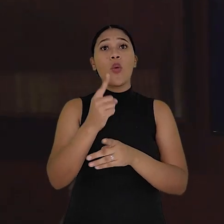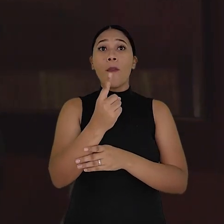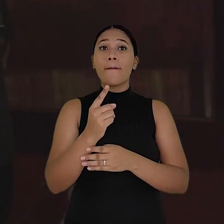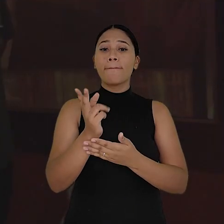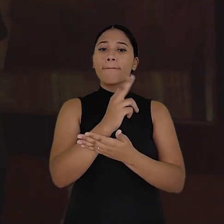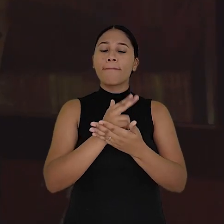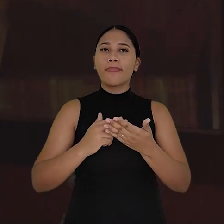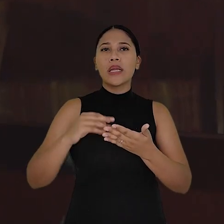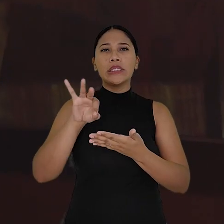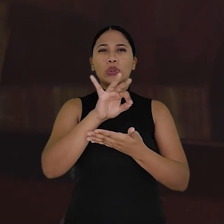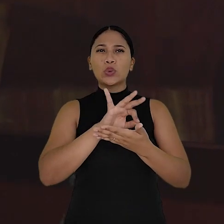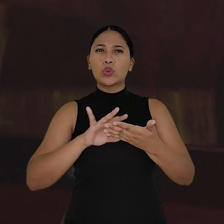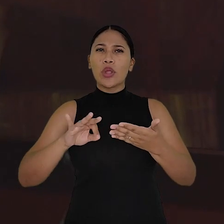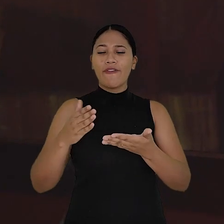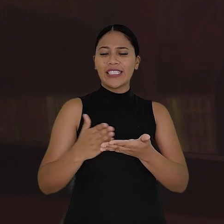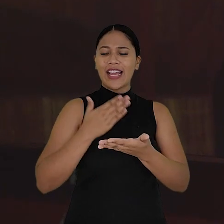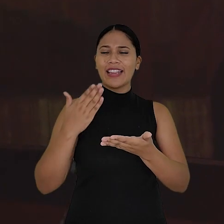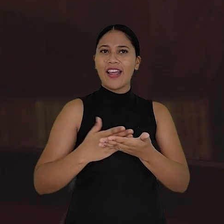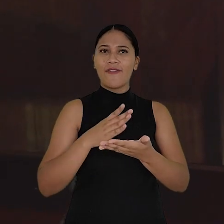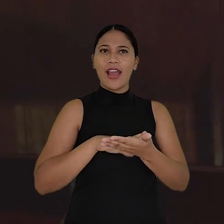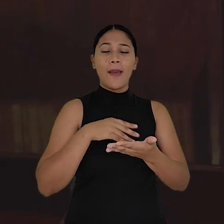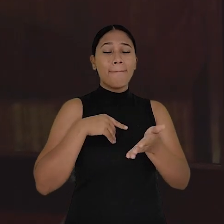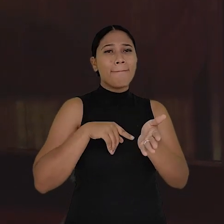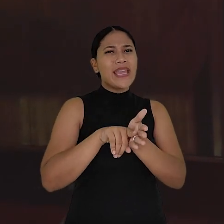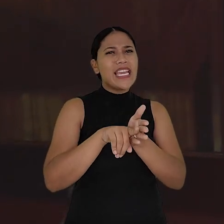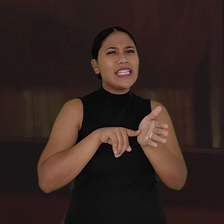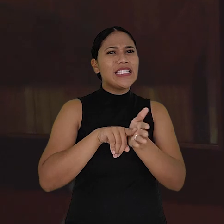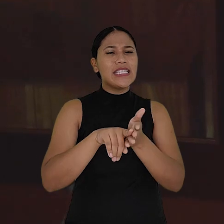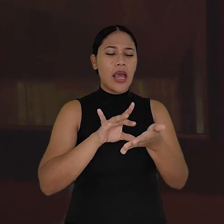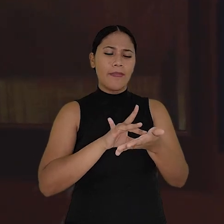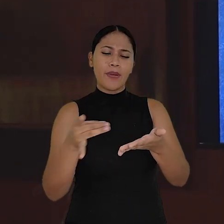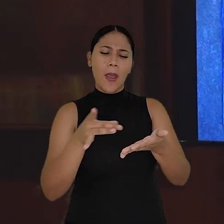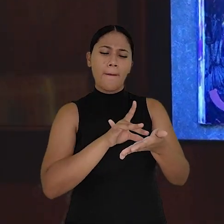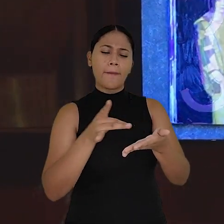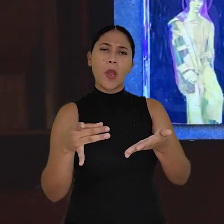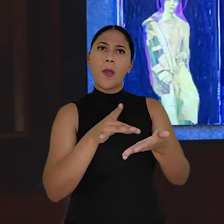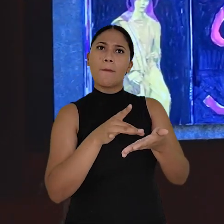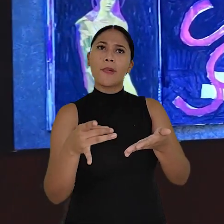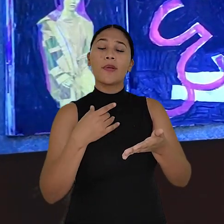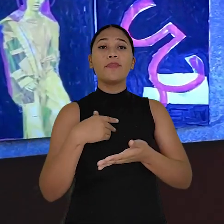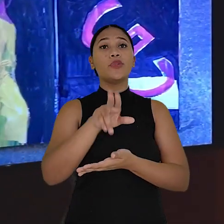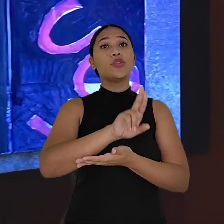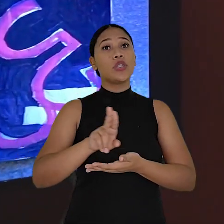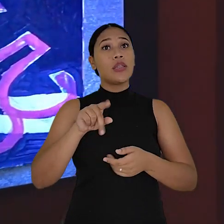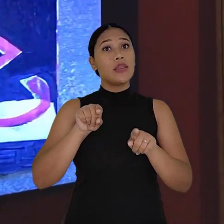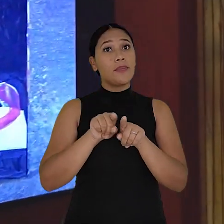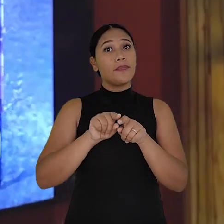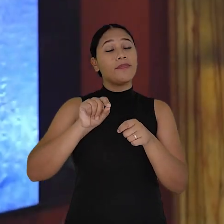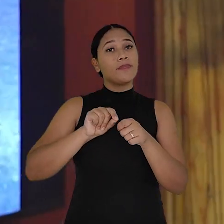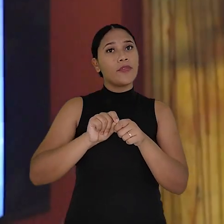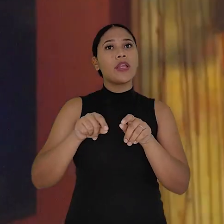uma série de desenhos que ele faz, esses cadernos de pesquisa que foram utilizados